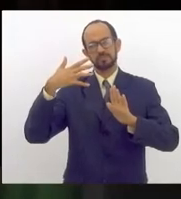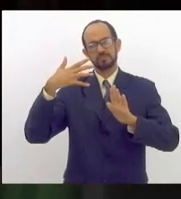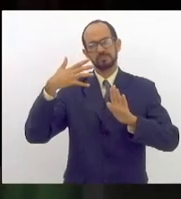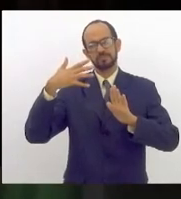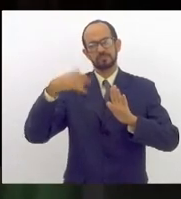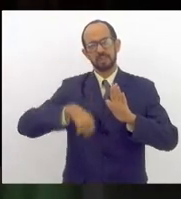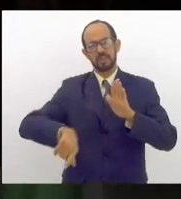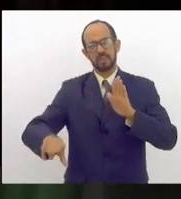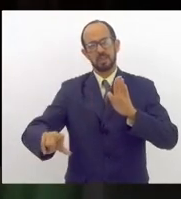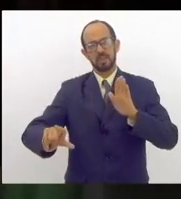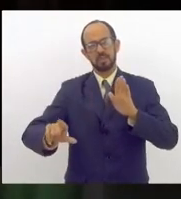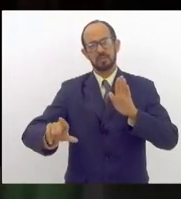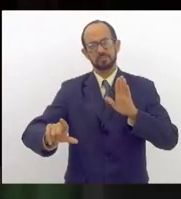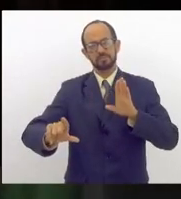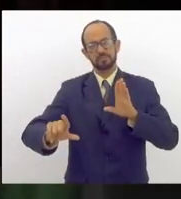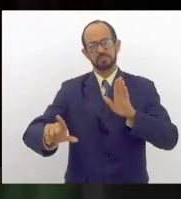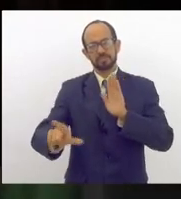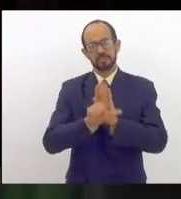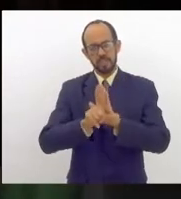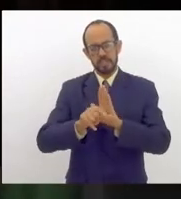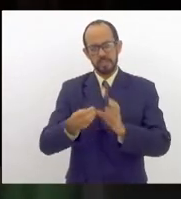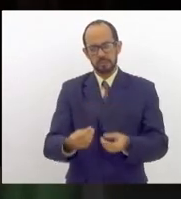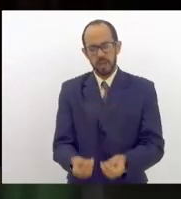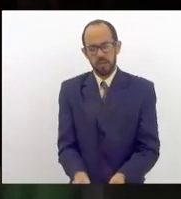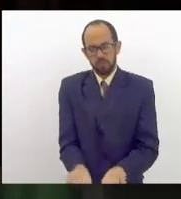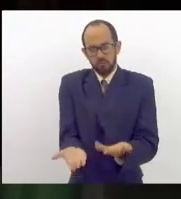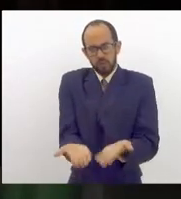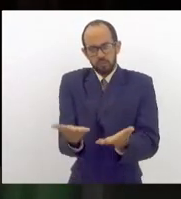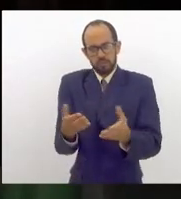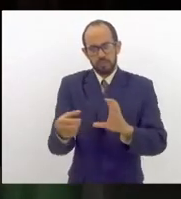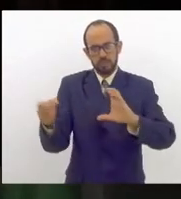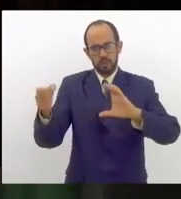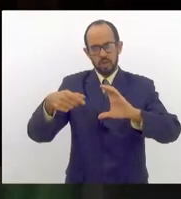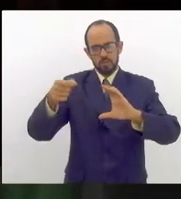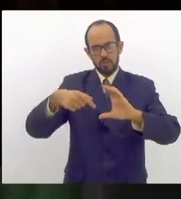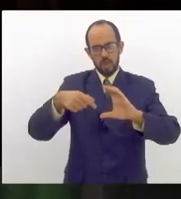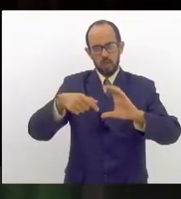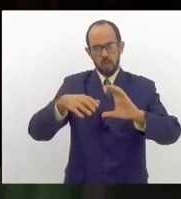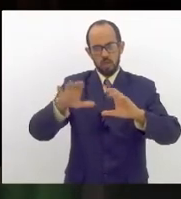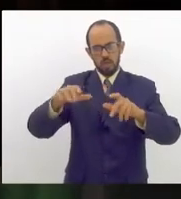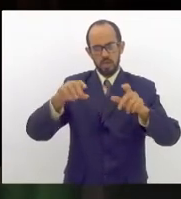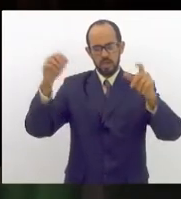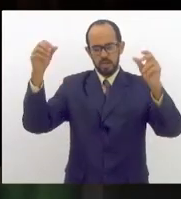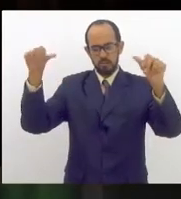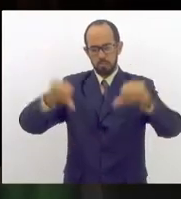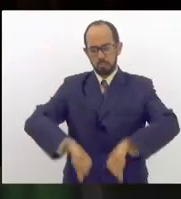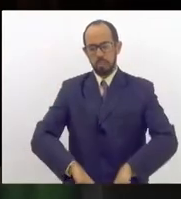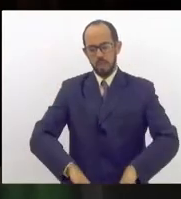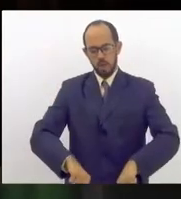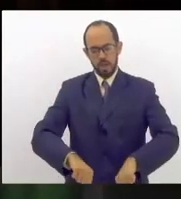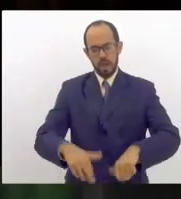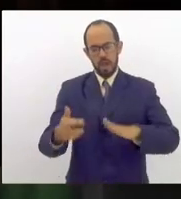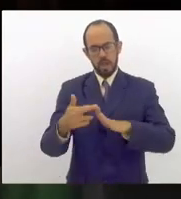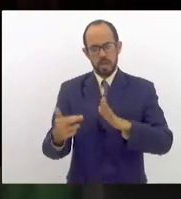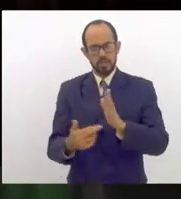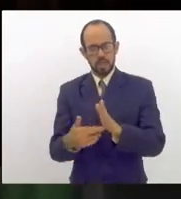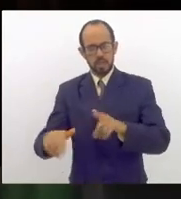fragilidades para beneficiar o capital quando ele fragiliza as normas regulamentadoras